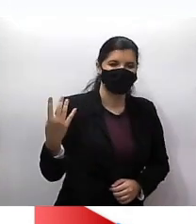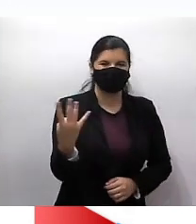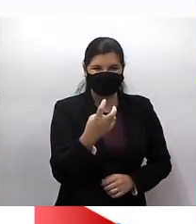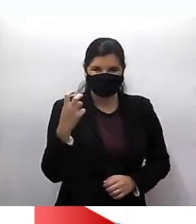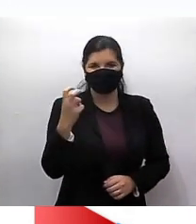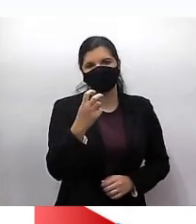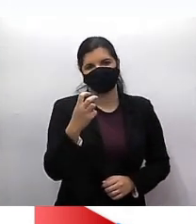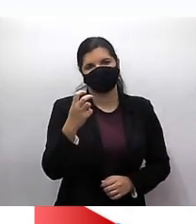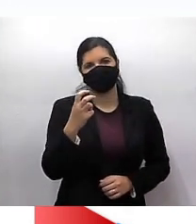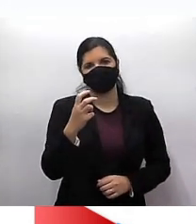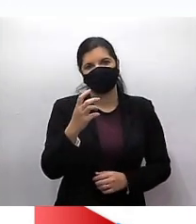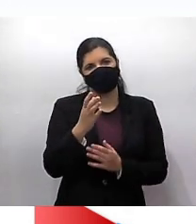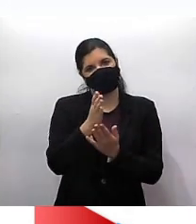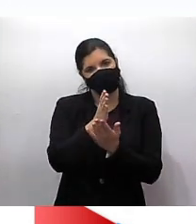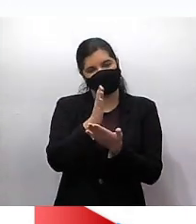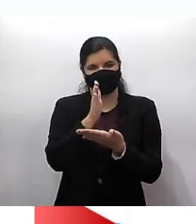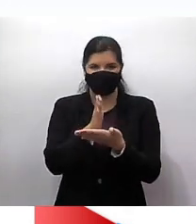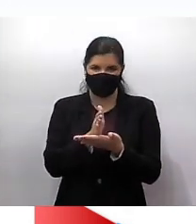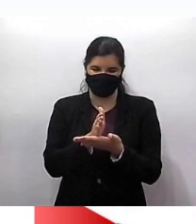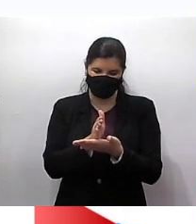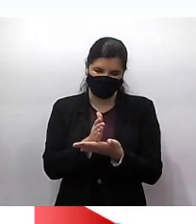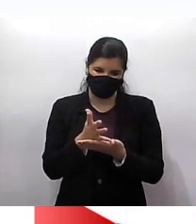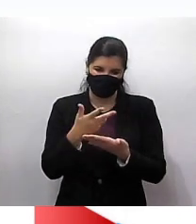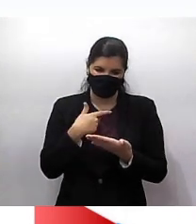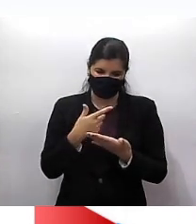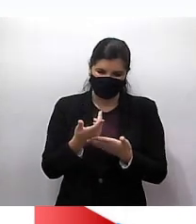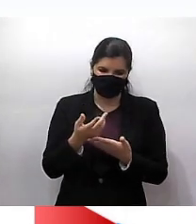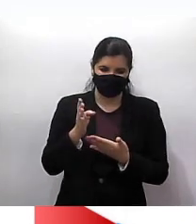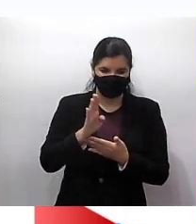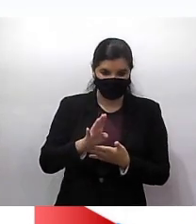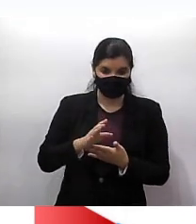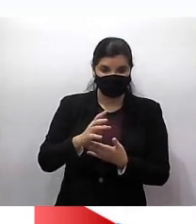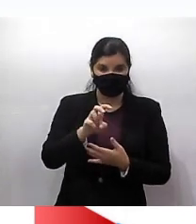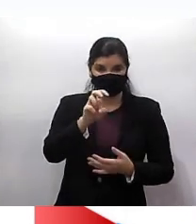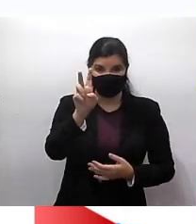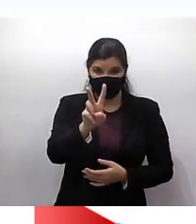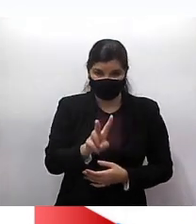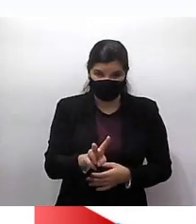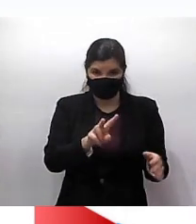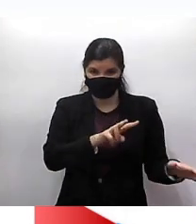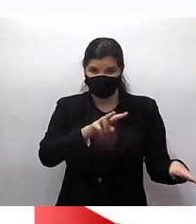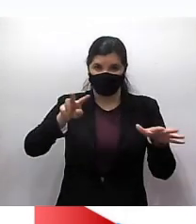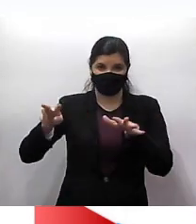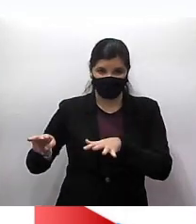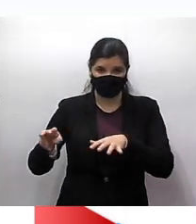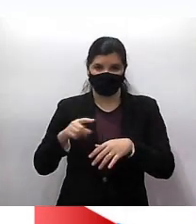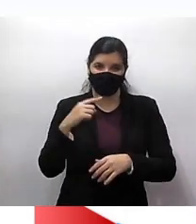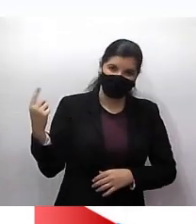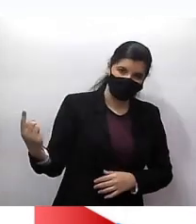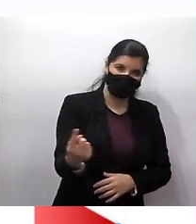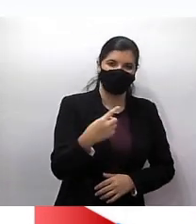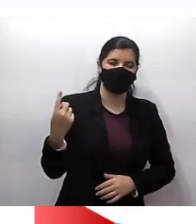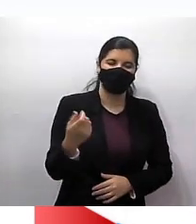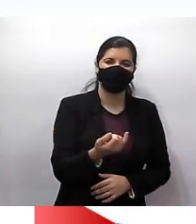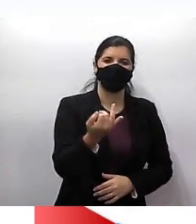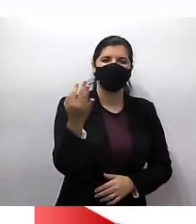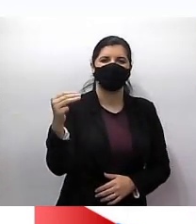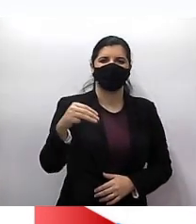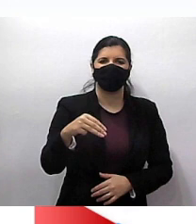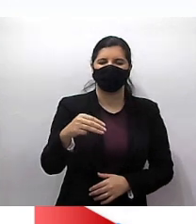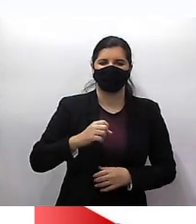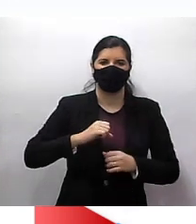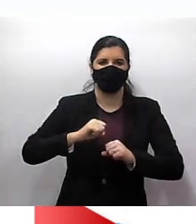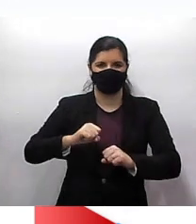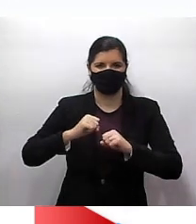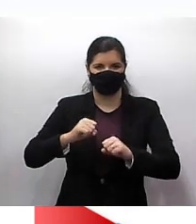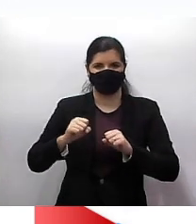campo. No item B, se eles repetem essa corrida 5 vezes por semana, quantos metros os jogadores correm em